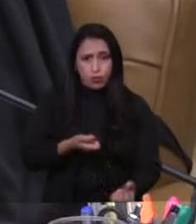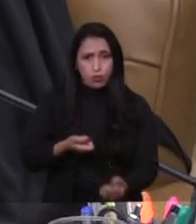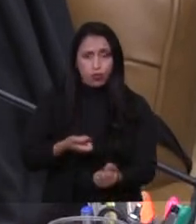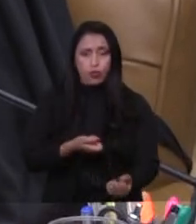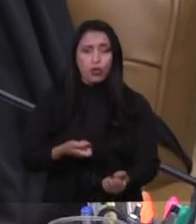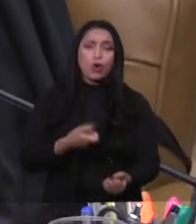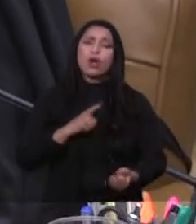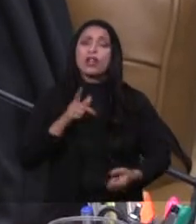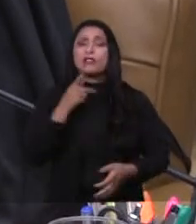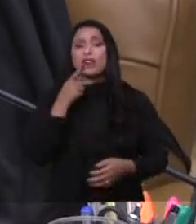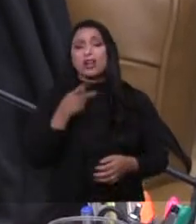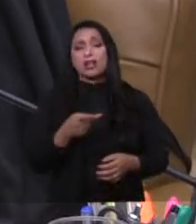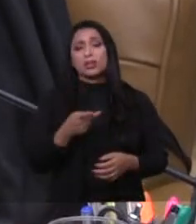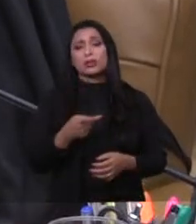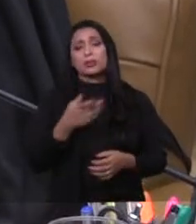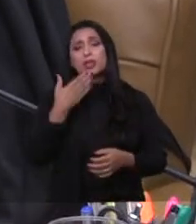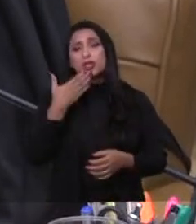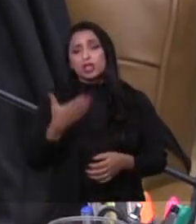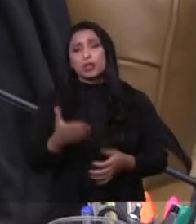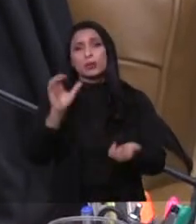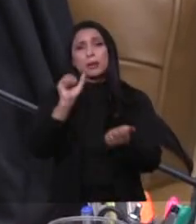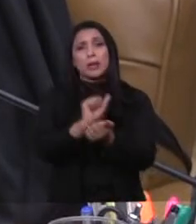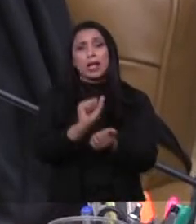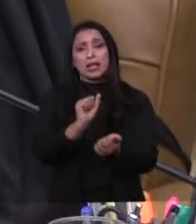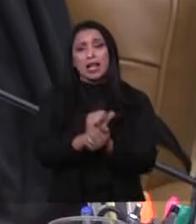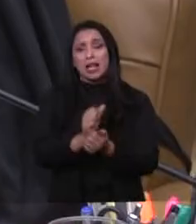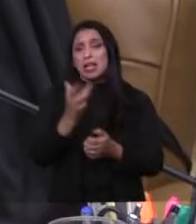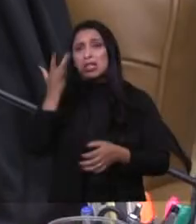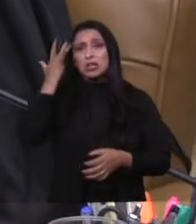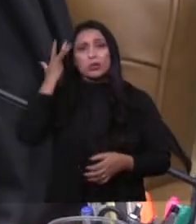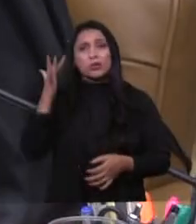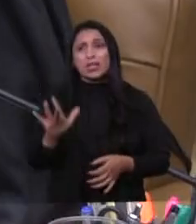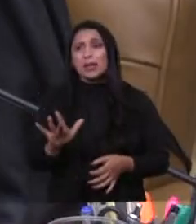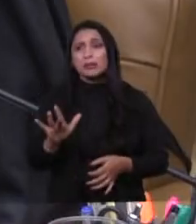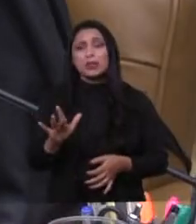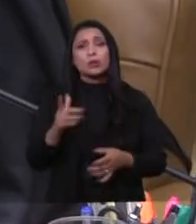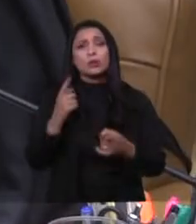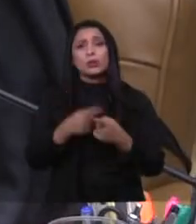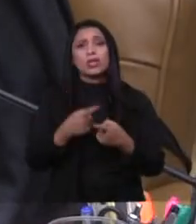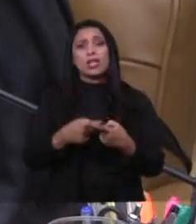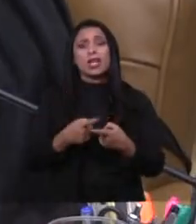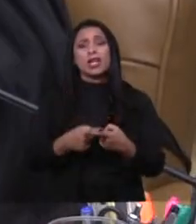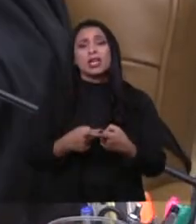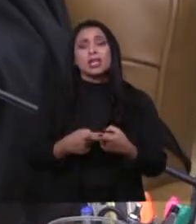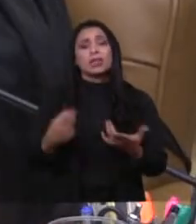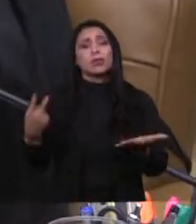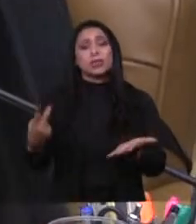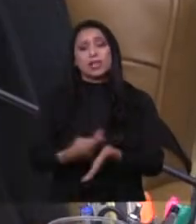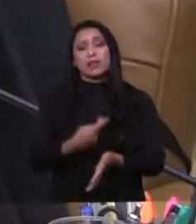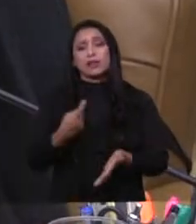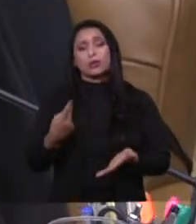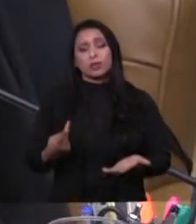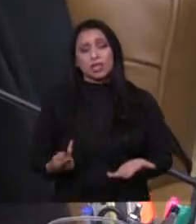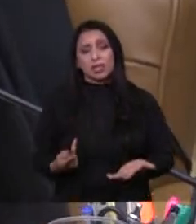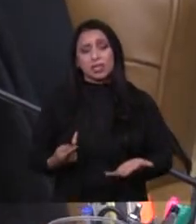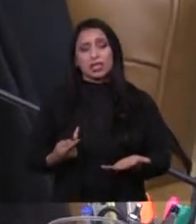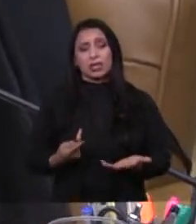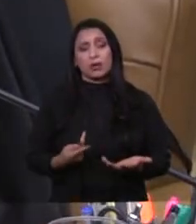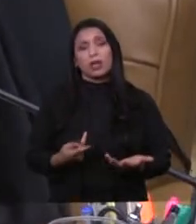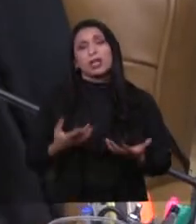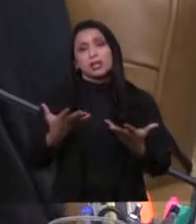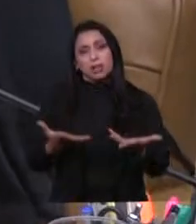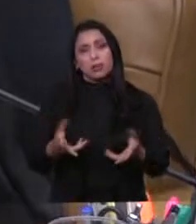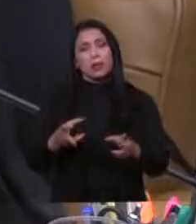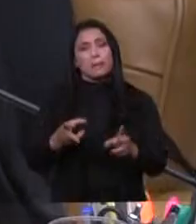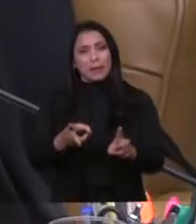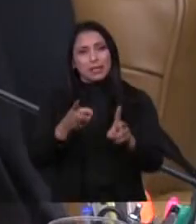outras soluções e manifestantes que sequer sabiam explicar o que pretendiam. É nítida, portanto, a heterogeneidade